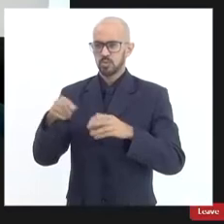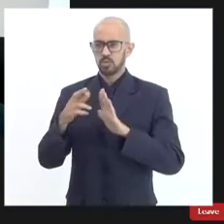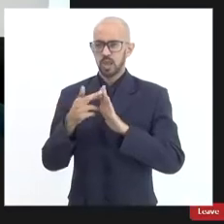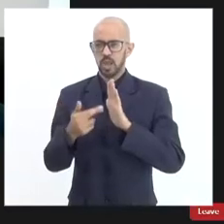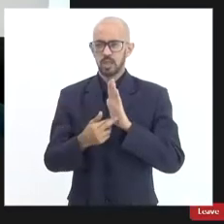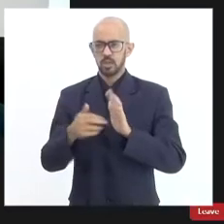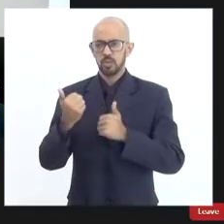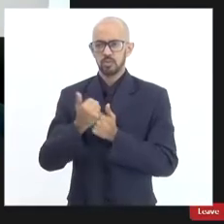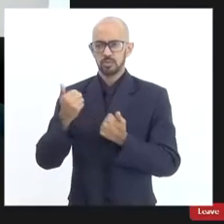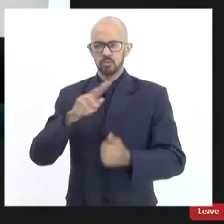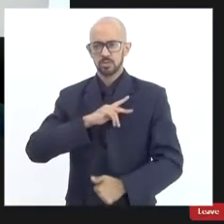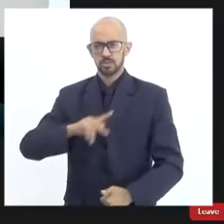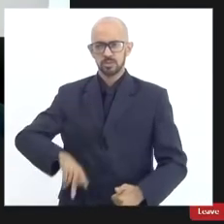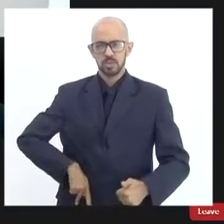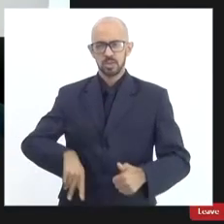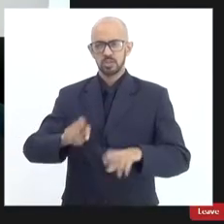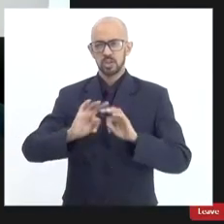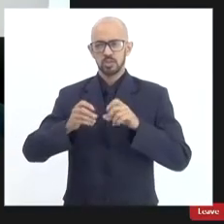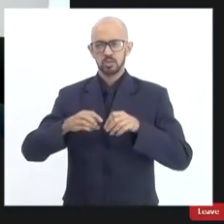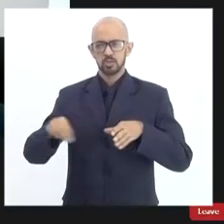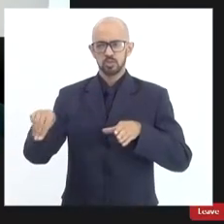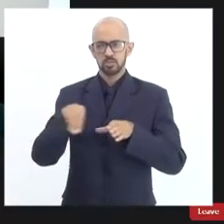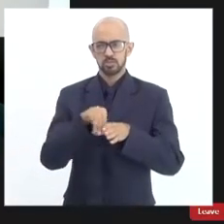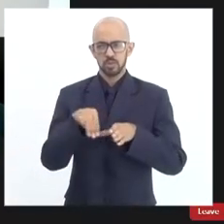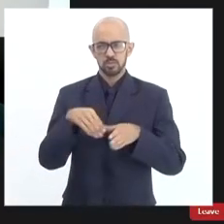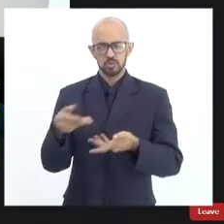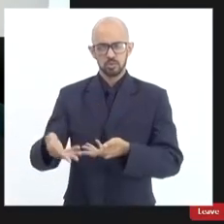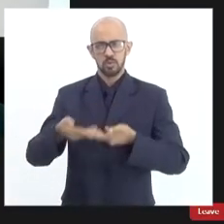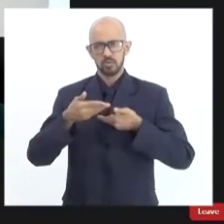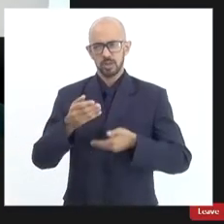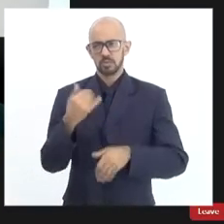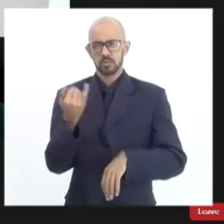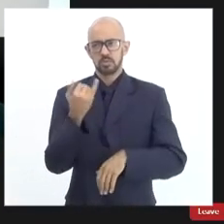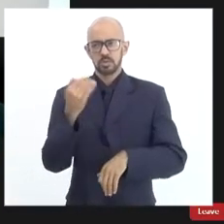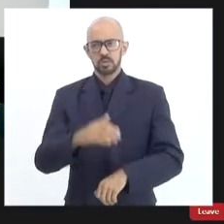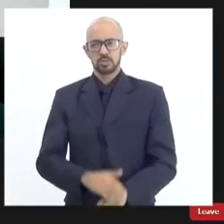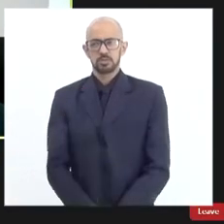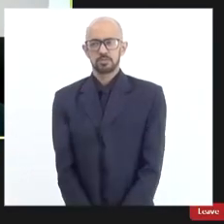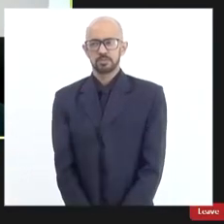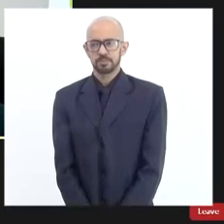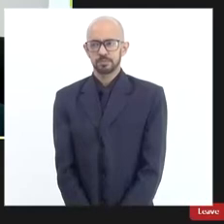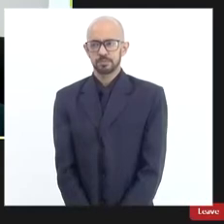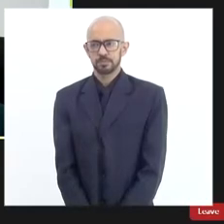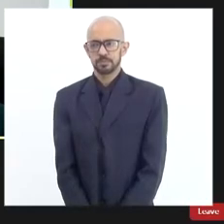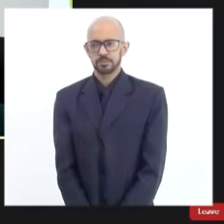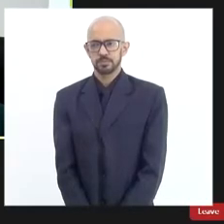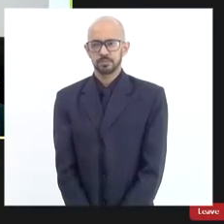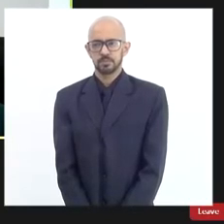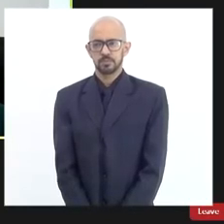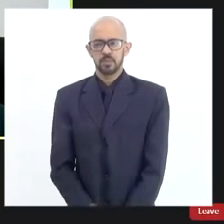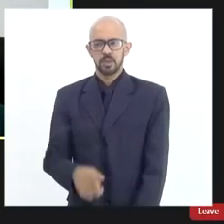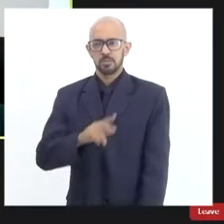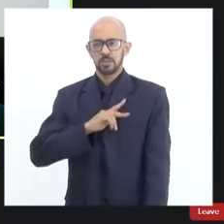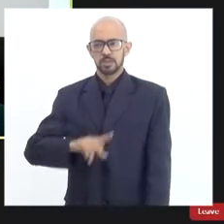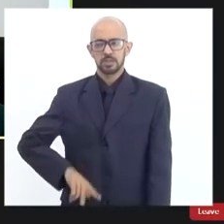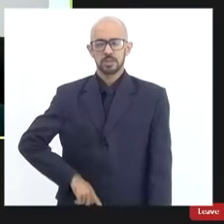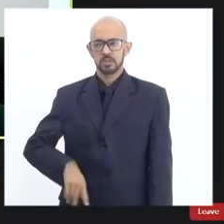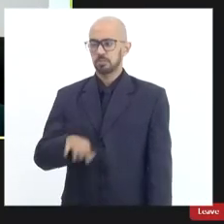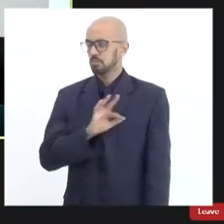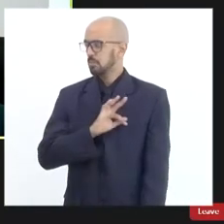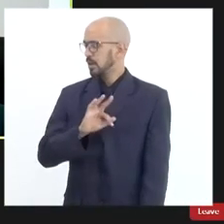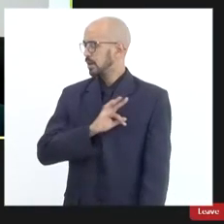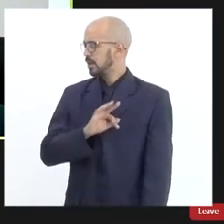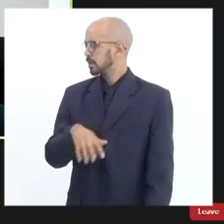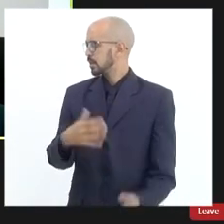os membros e membras dessa CPI, os convidados sempre muito importantes. Presidente, deputada Marta Rocha, era só uma